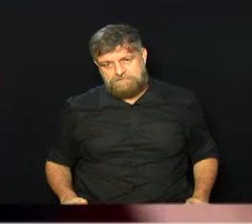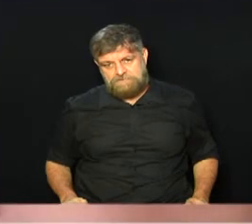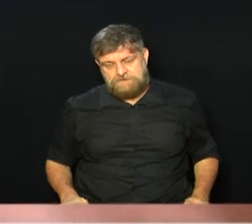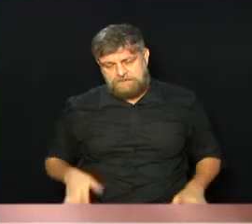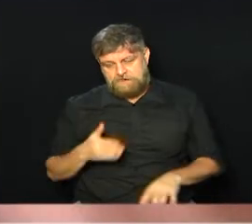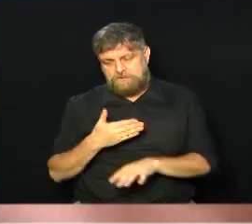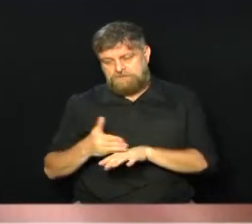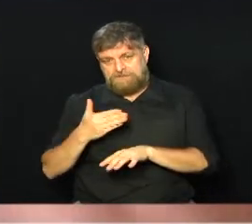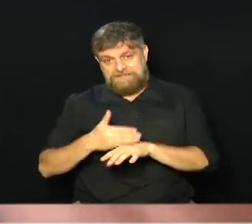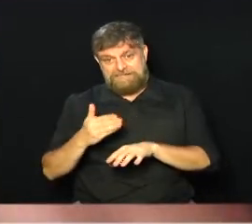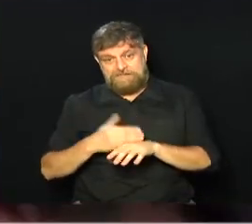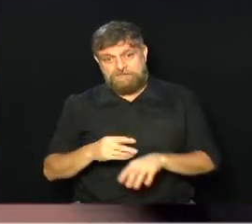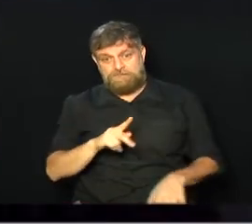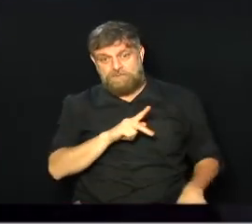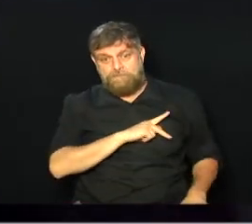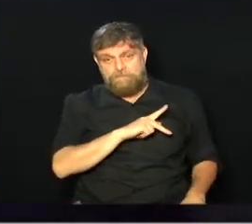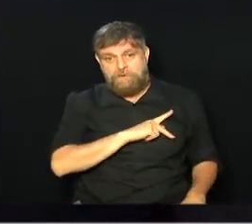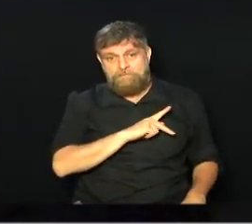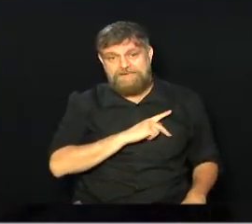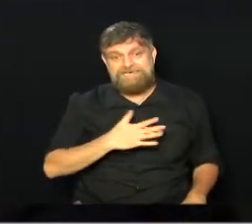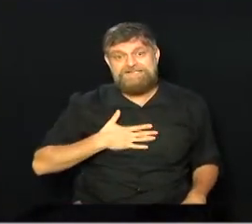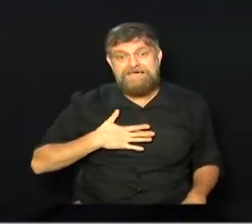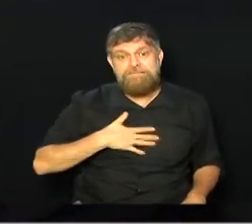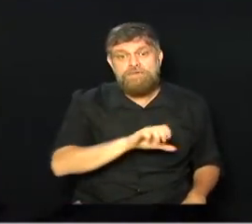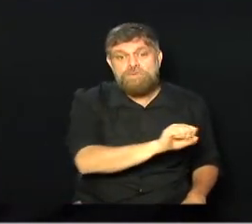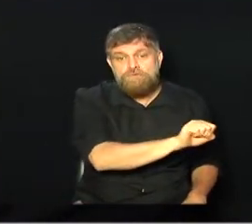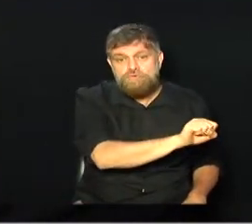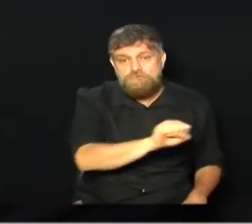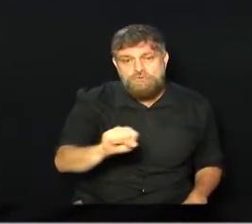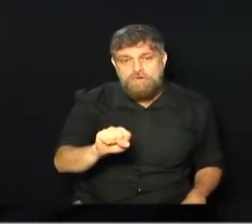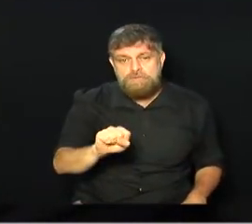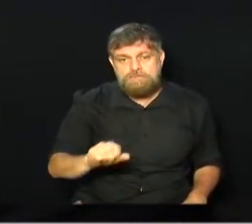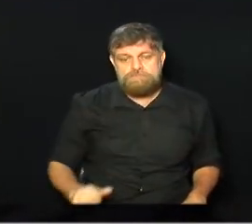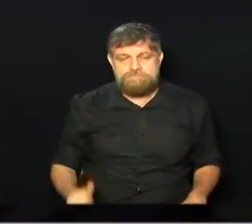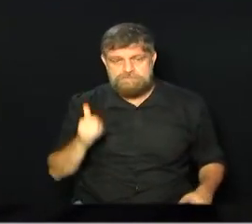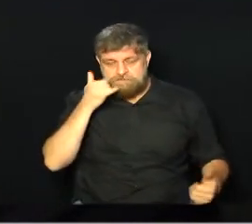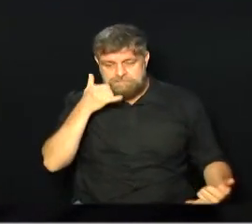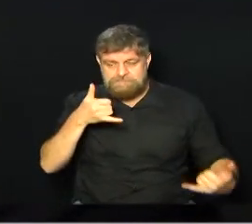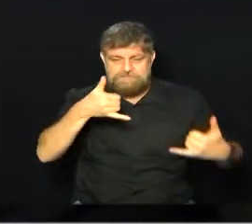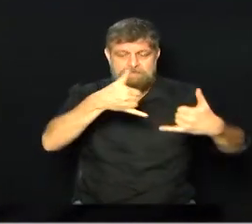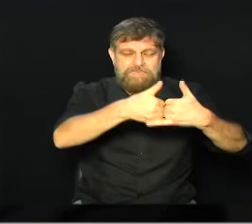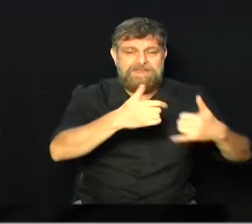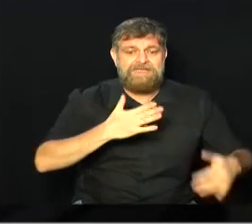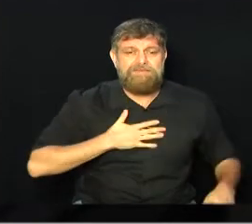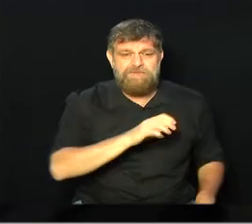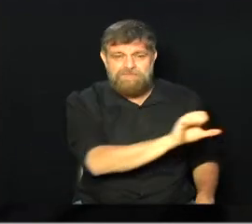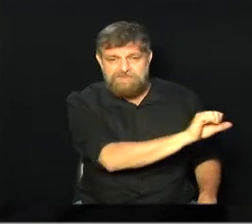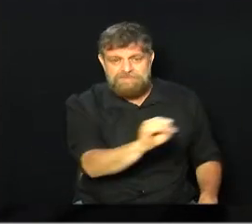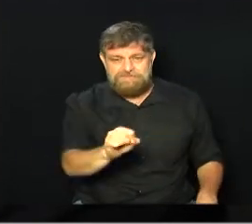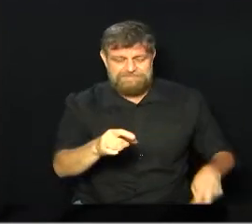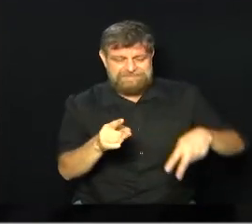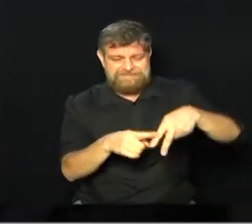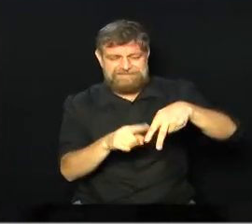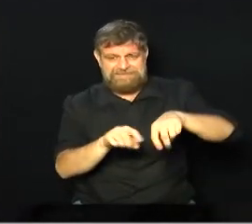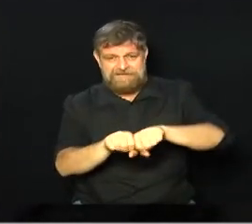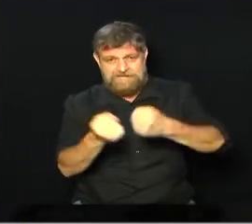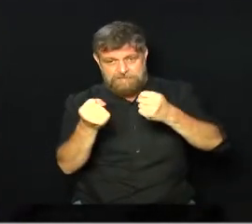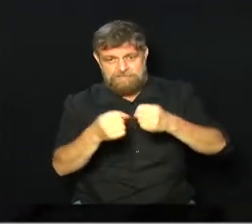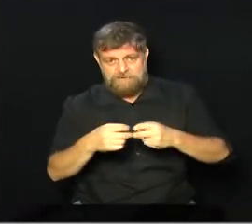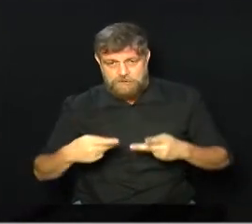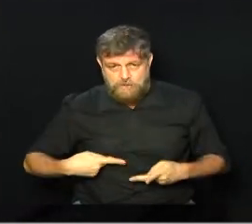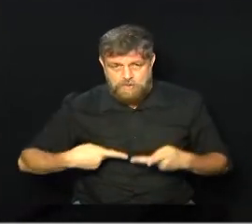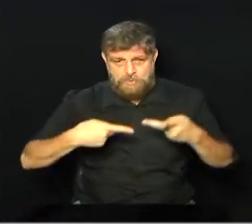era o Marcelo, que era o meu sogro. E ali eu também liguei pro Marcelo, falei assim, pô, rompi o ligamento. Ele, não, vem aqui então